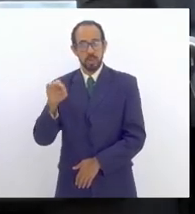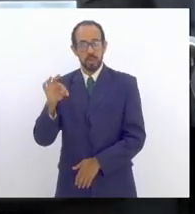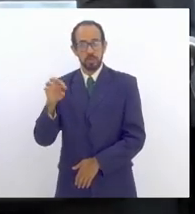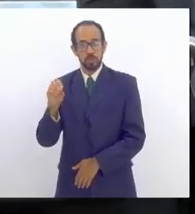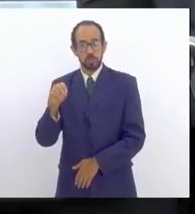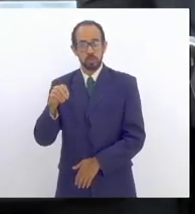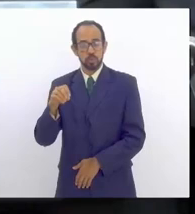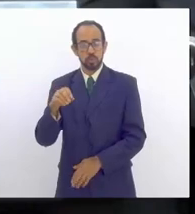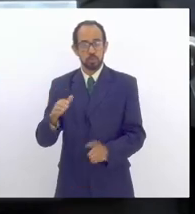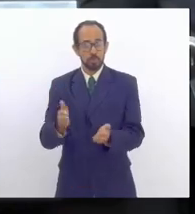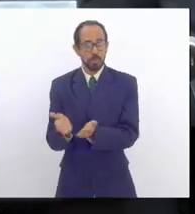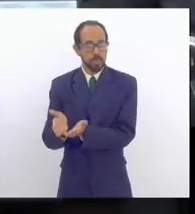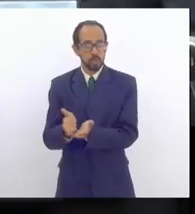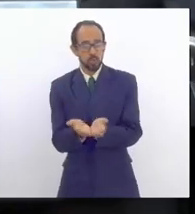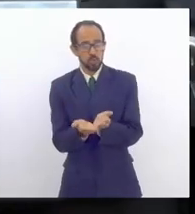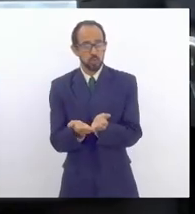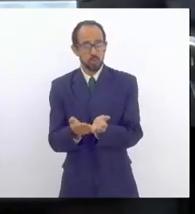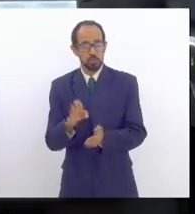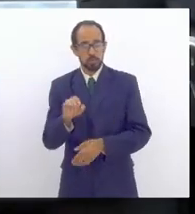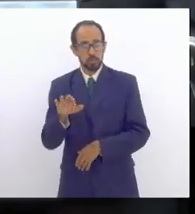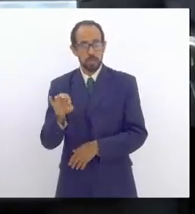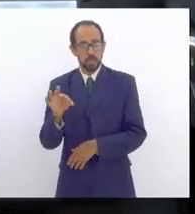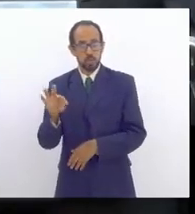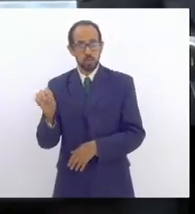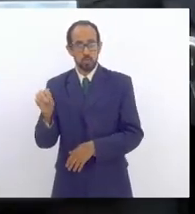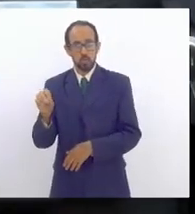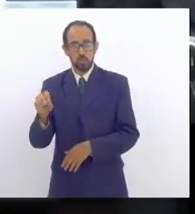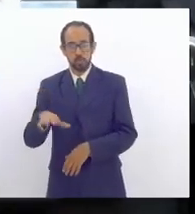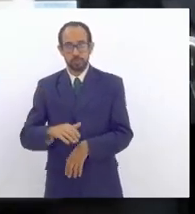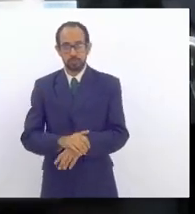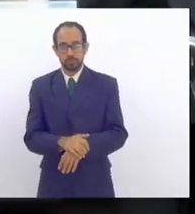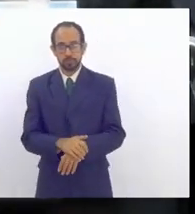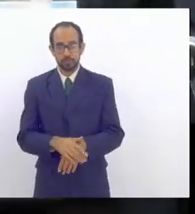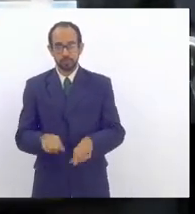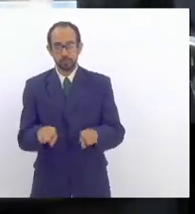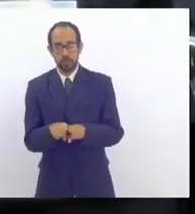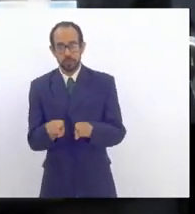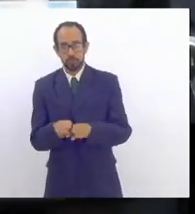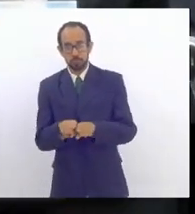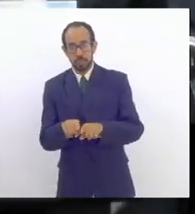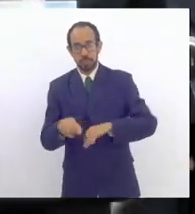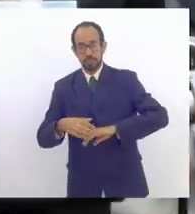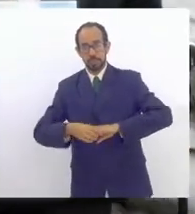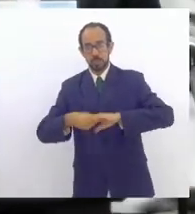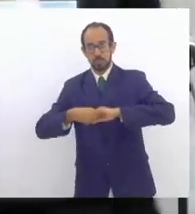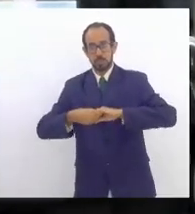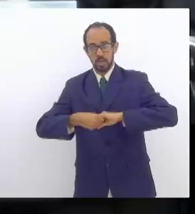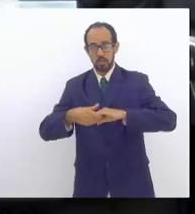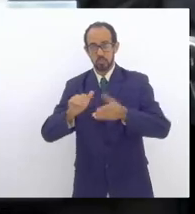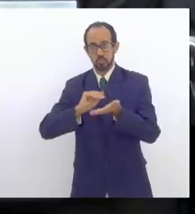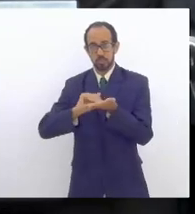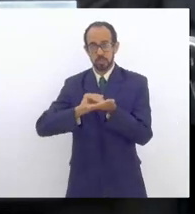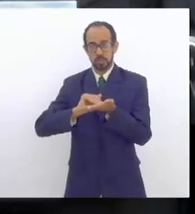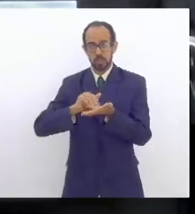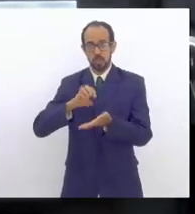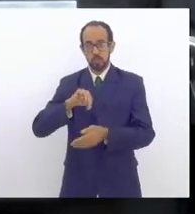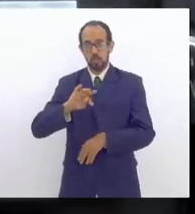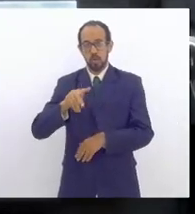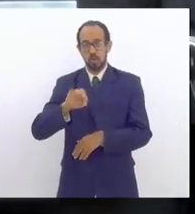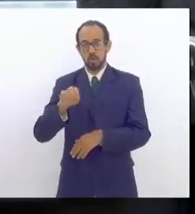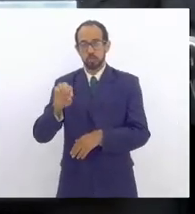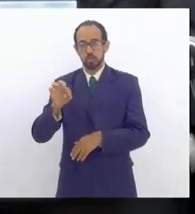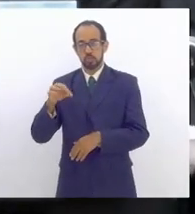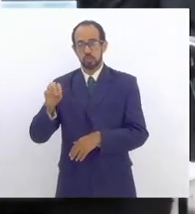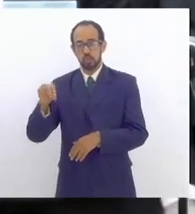Bebeto. Saudar os secretários Washington Reis, Rafael Pisciani,